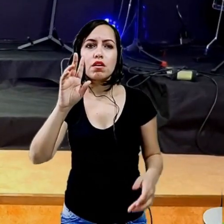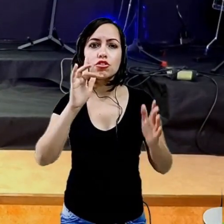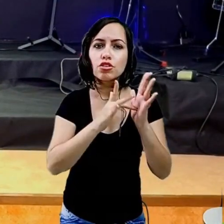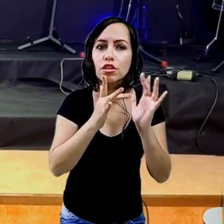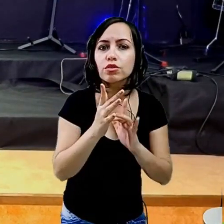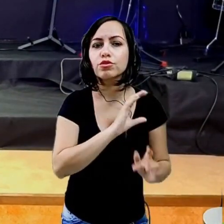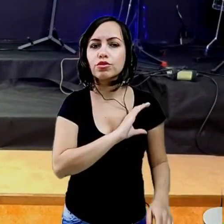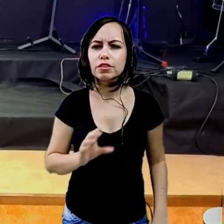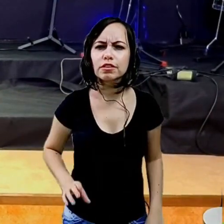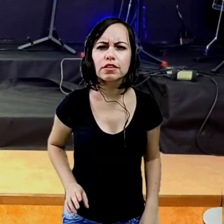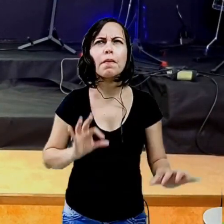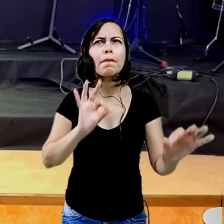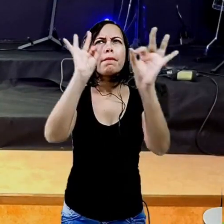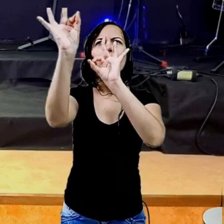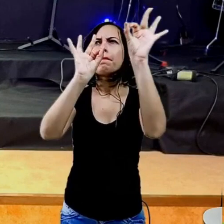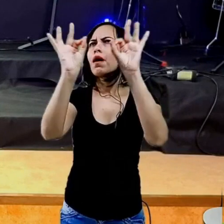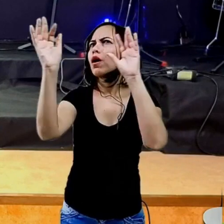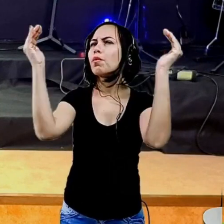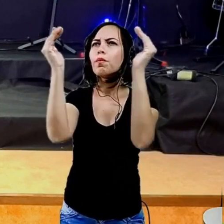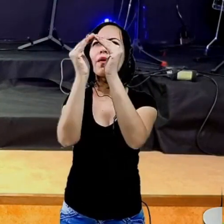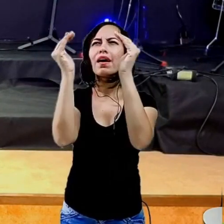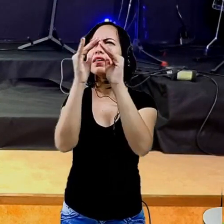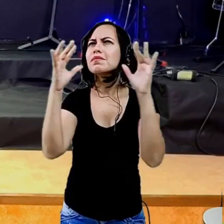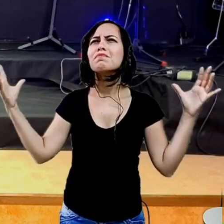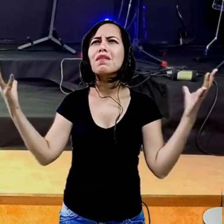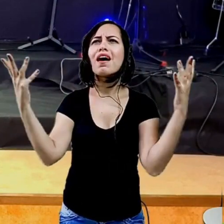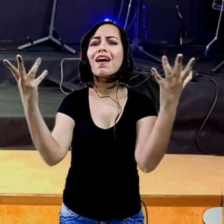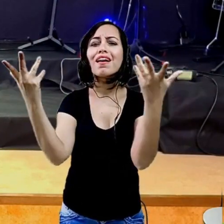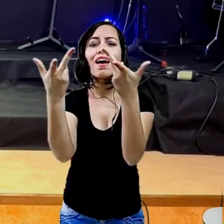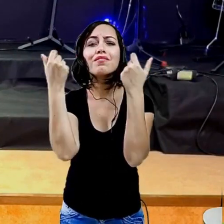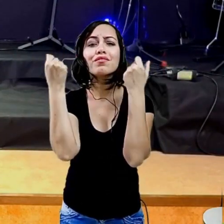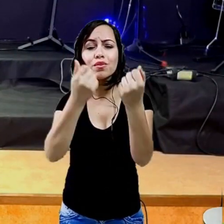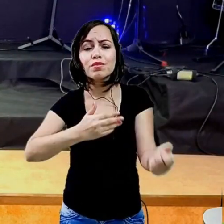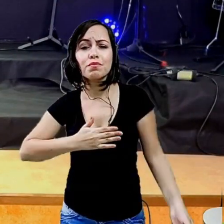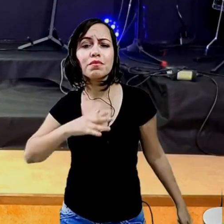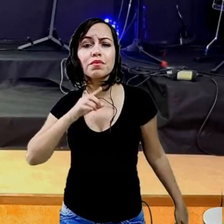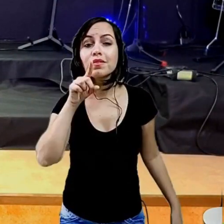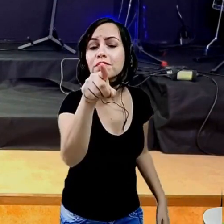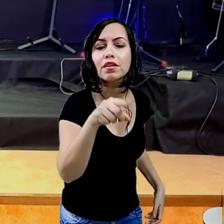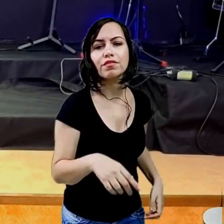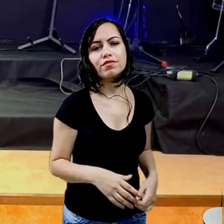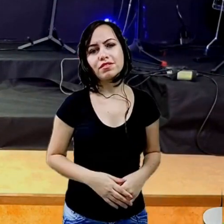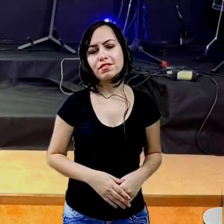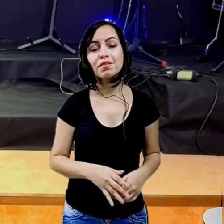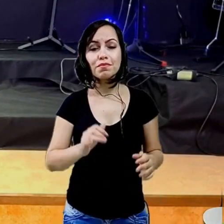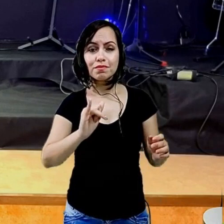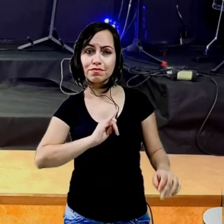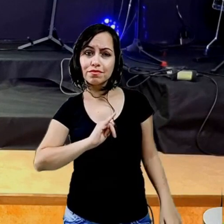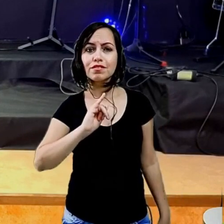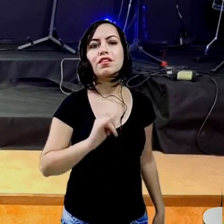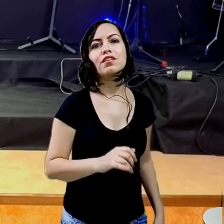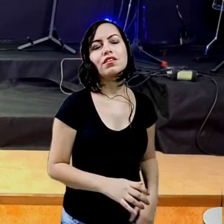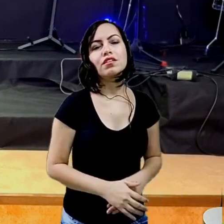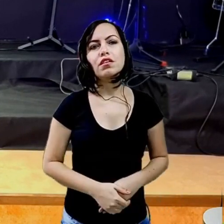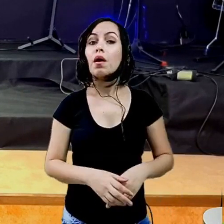lugar preparado, especial, maravilhoso, extraordinário para mim e para você, para a sua igreja.